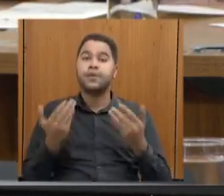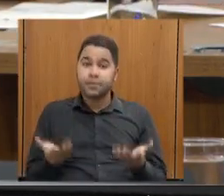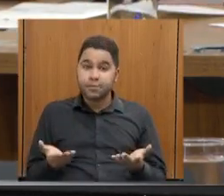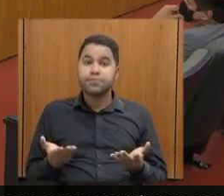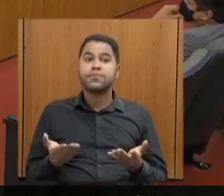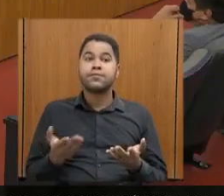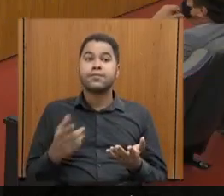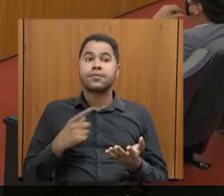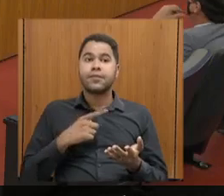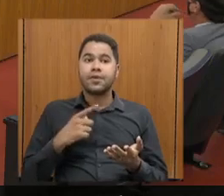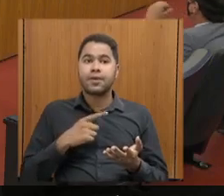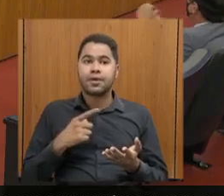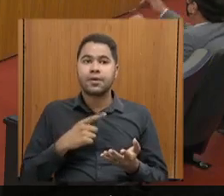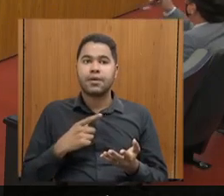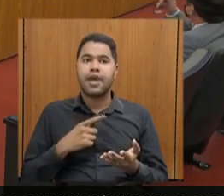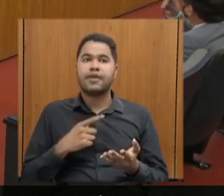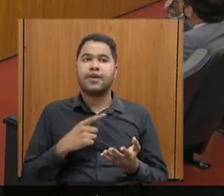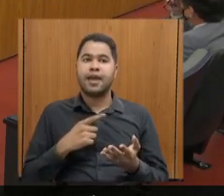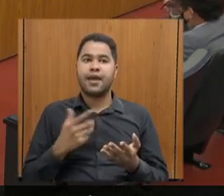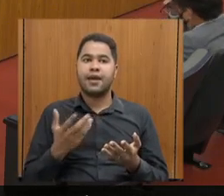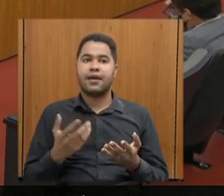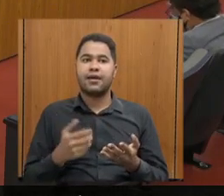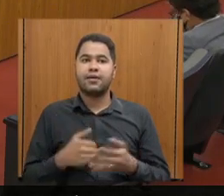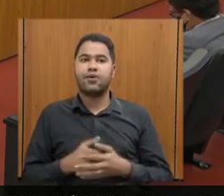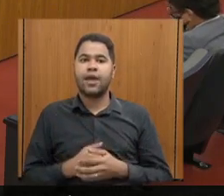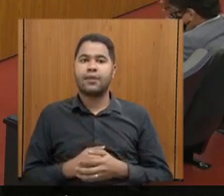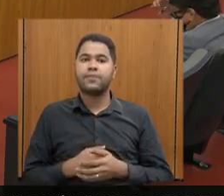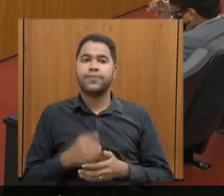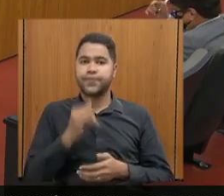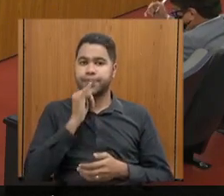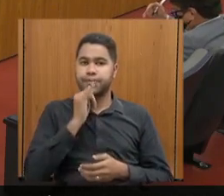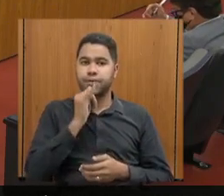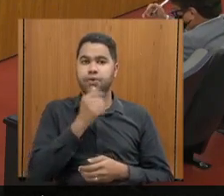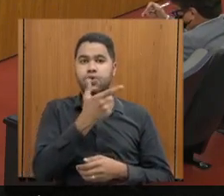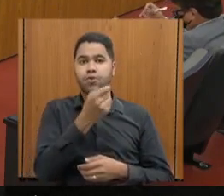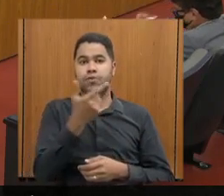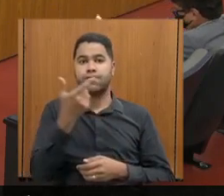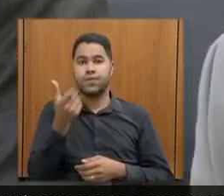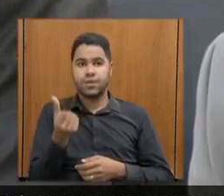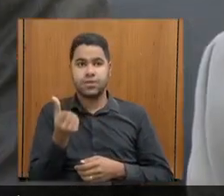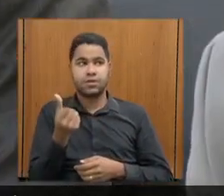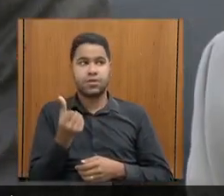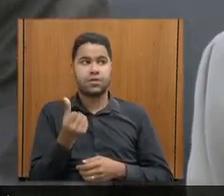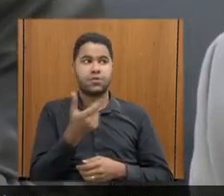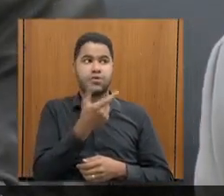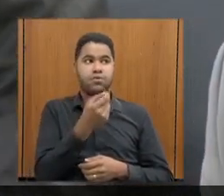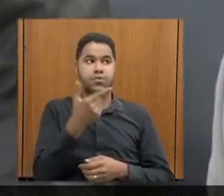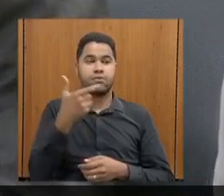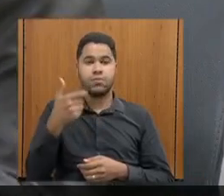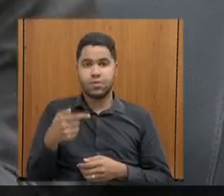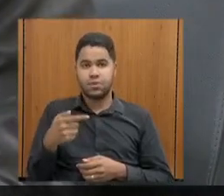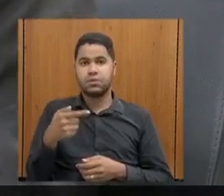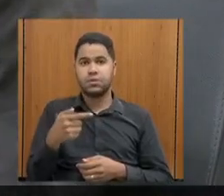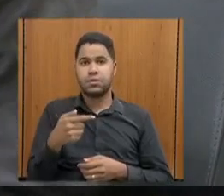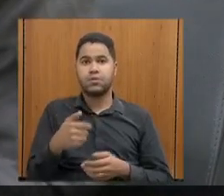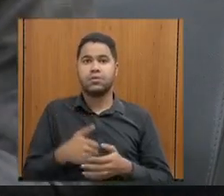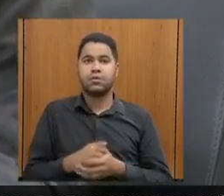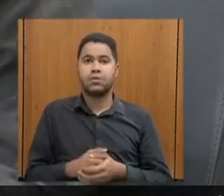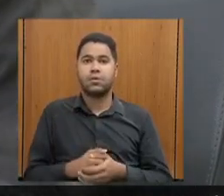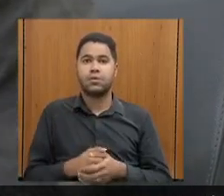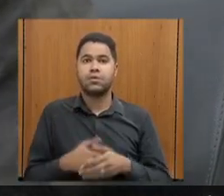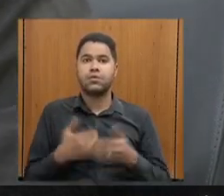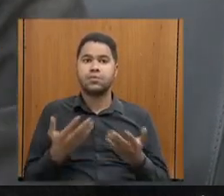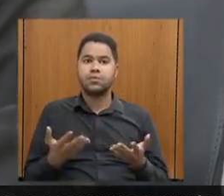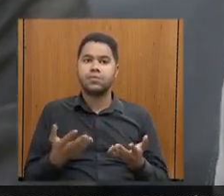e da Renovação das usinas agora em 2006 e 2027 né Nós temos a importação Sá